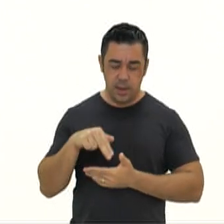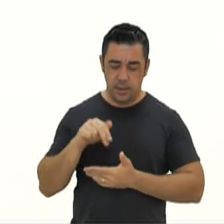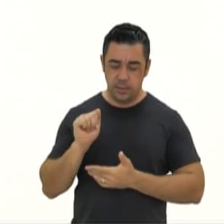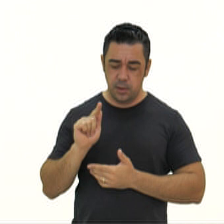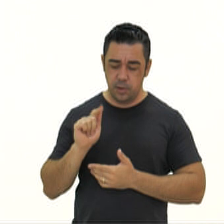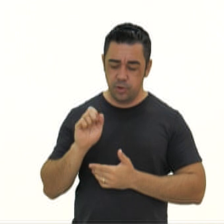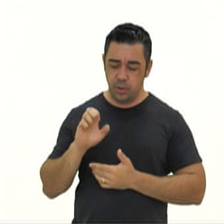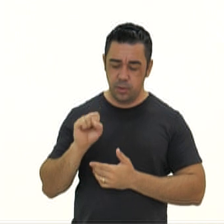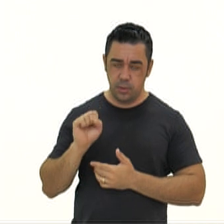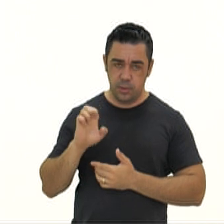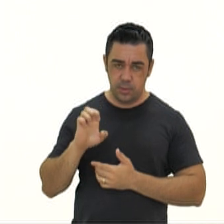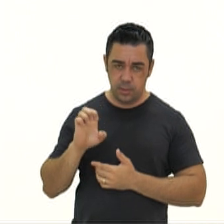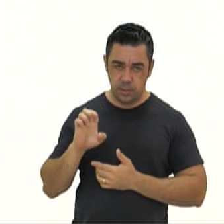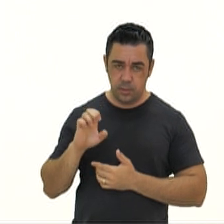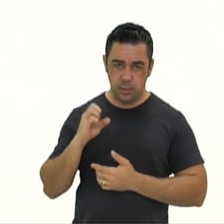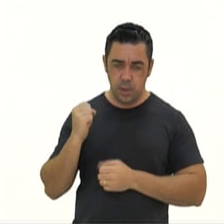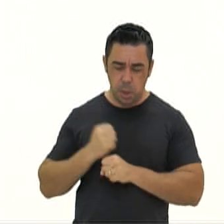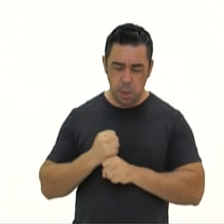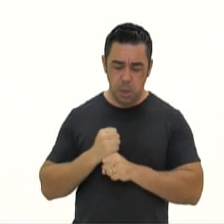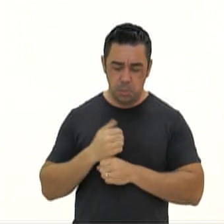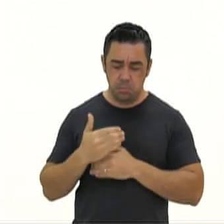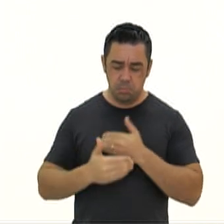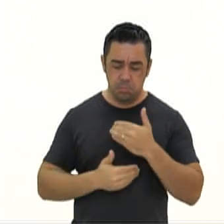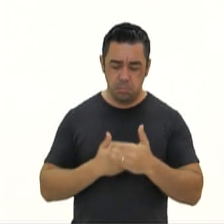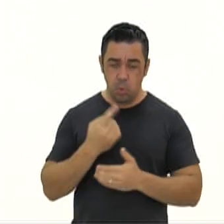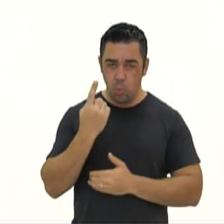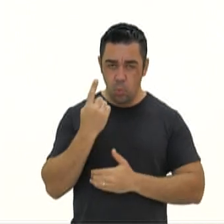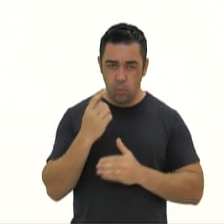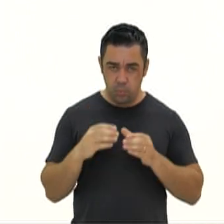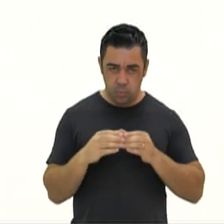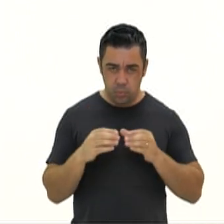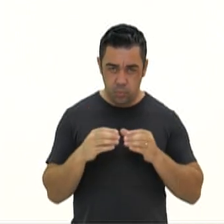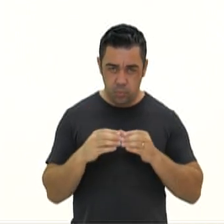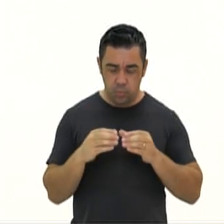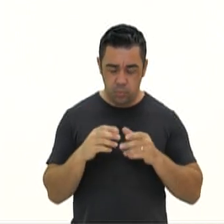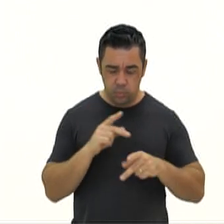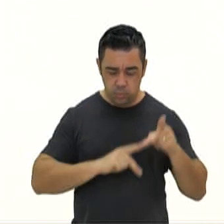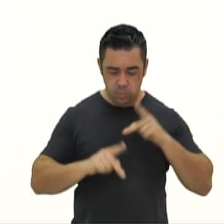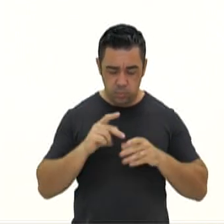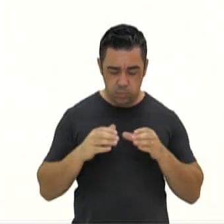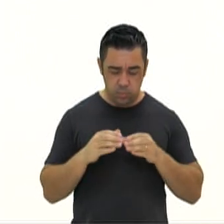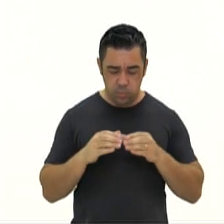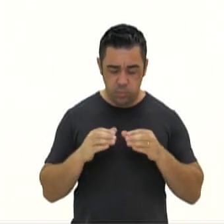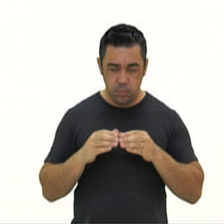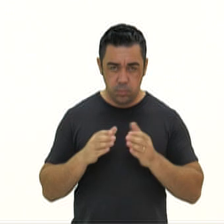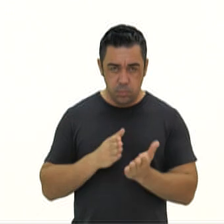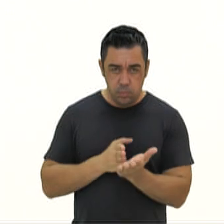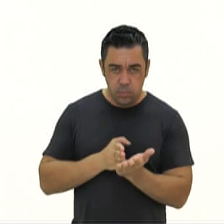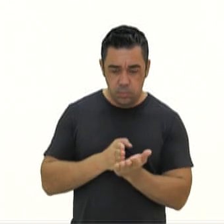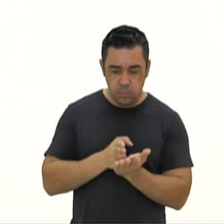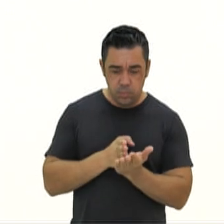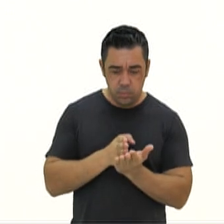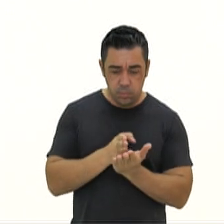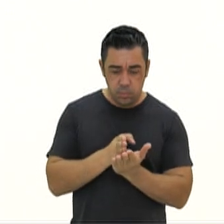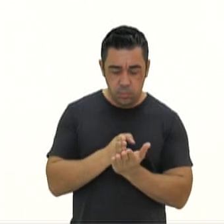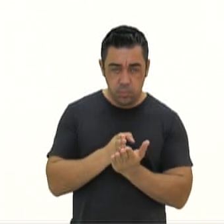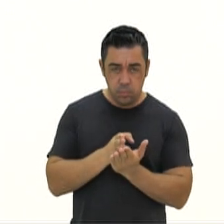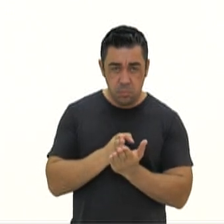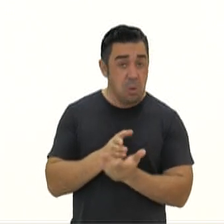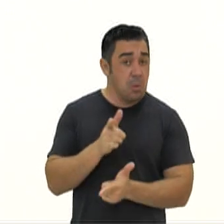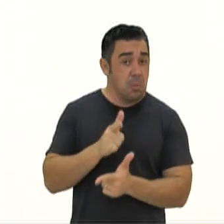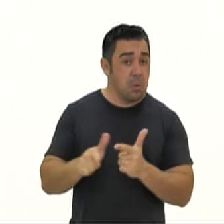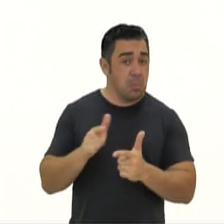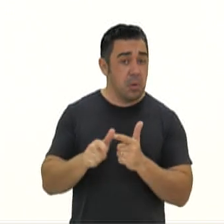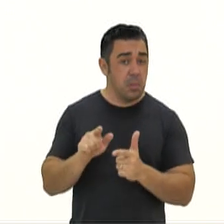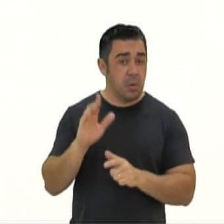passando, e eu tenho aqui uma espécie, uma população, na verdade. Essa população, ela sofre uma barreira evolutiva, que eu vou